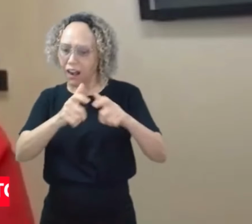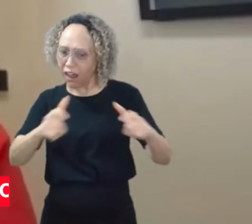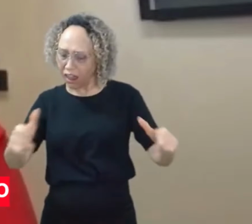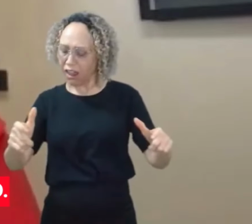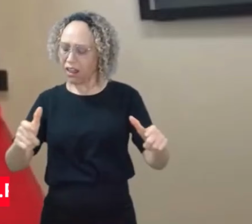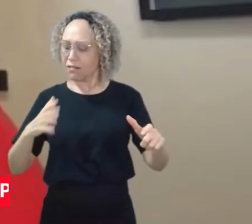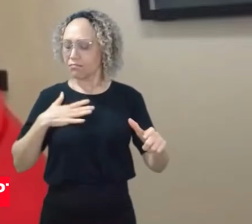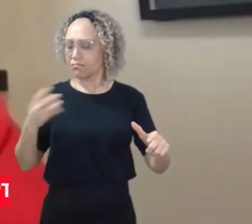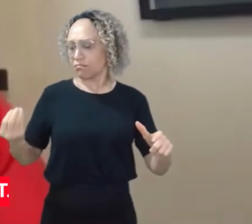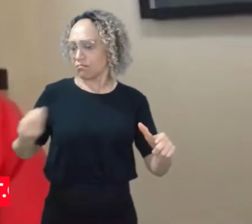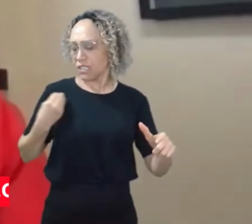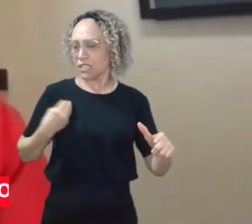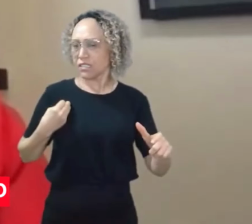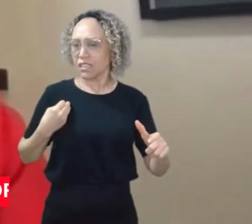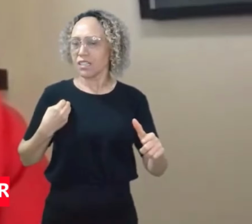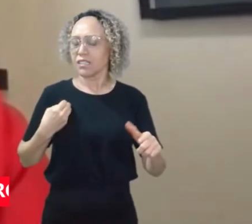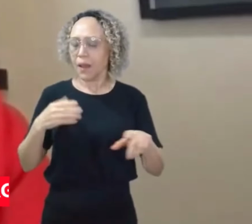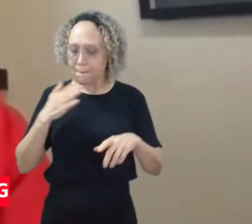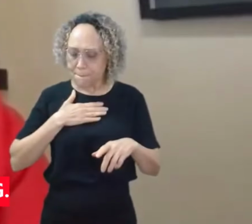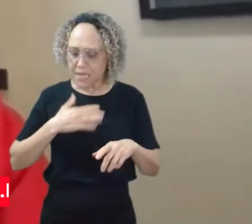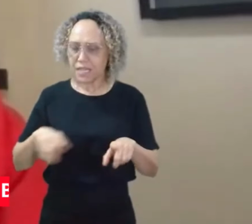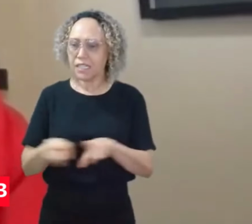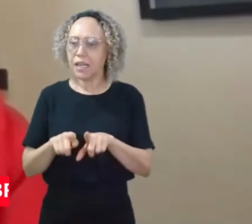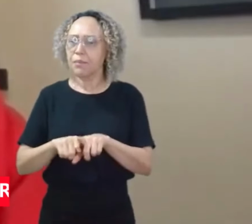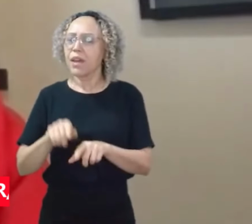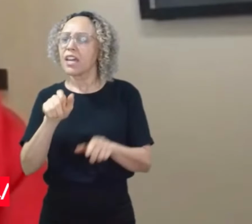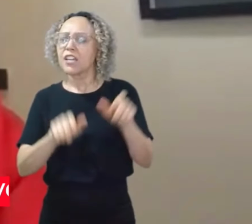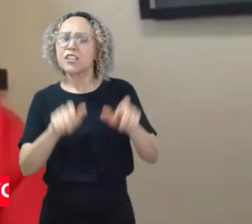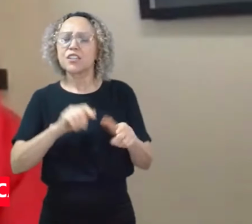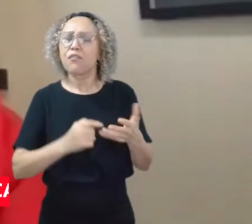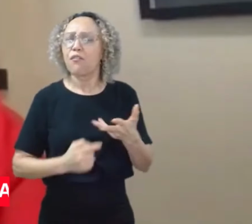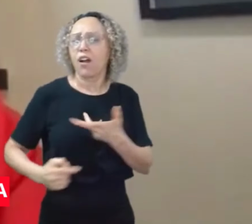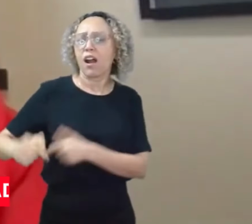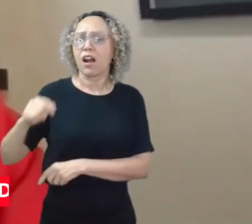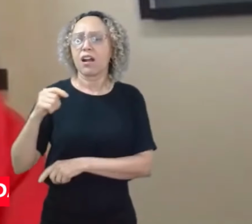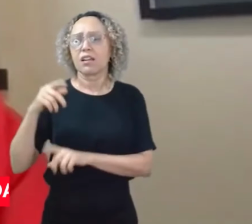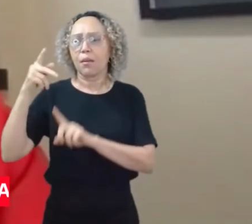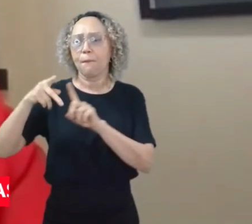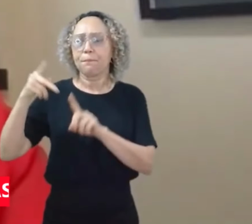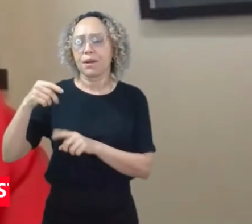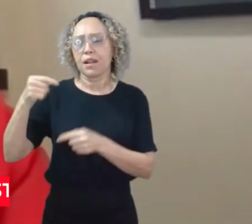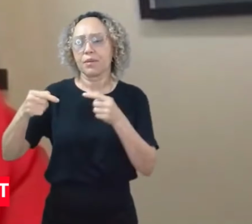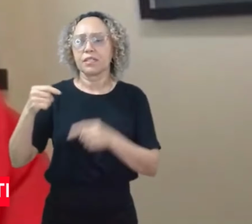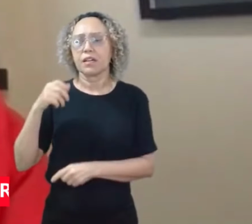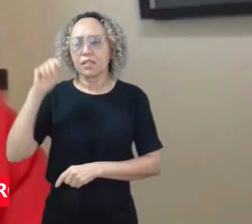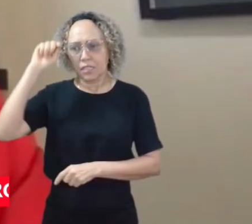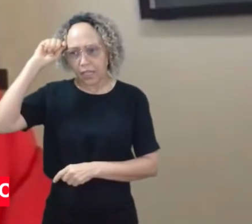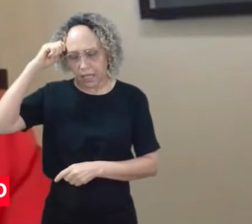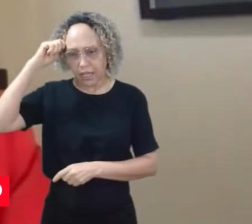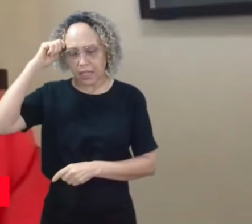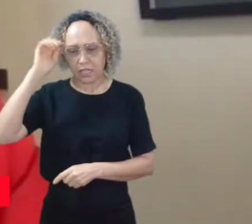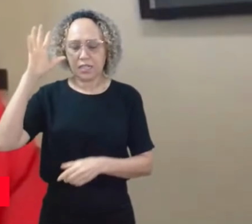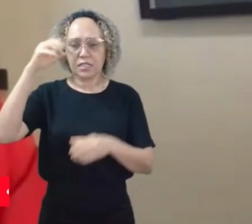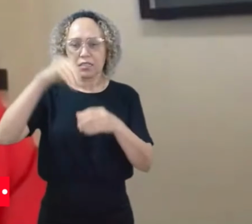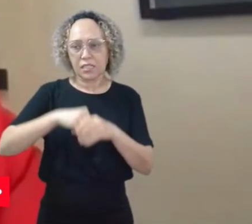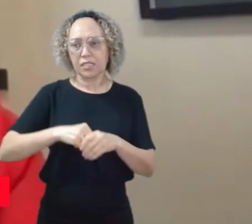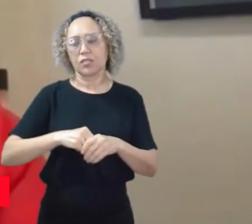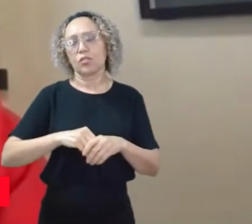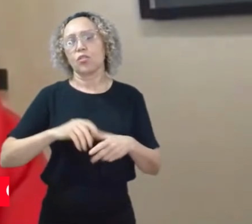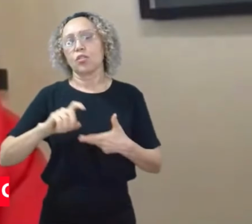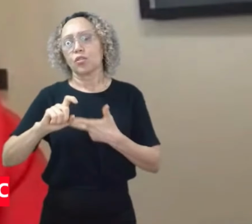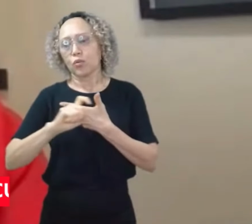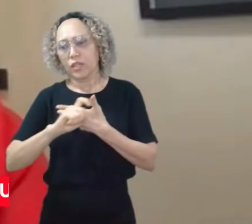de várias parlamentares negras, desde as câmaras municipais, aos executivos, né? Também ao Congresso, ao Senado, enfim, que é